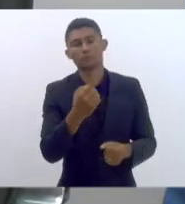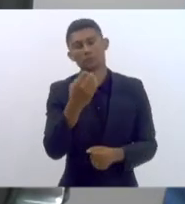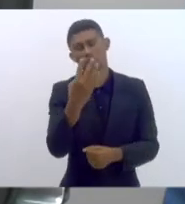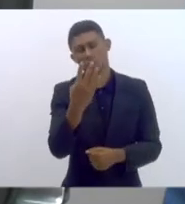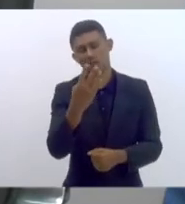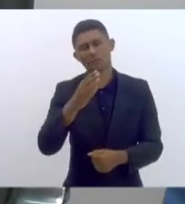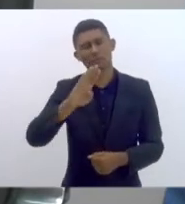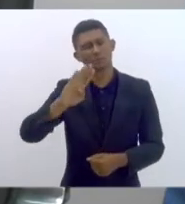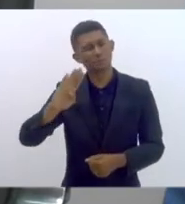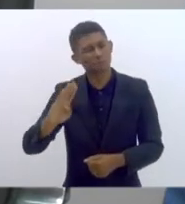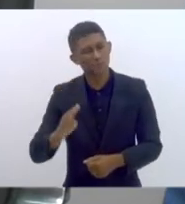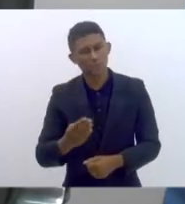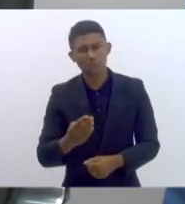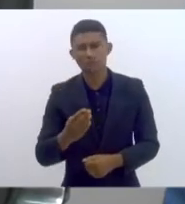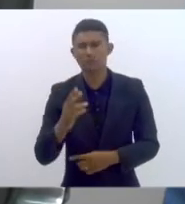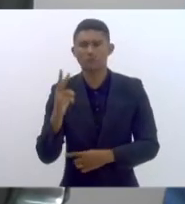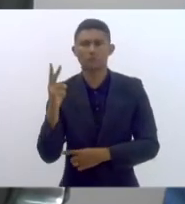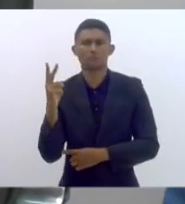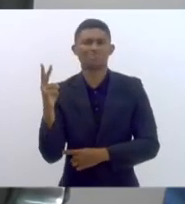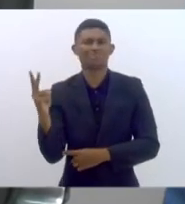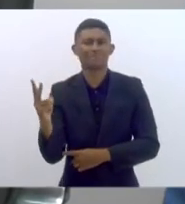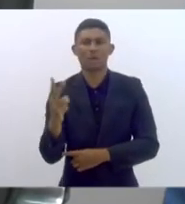bilhões, foram valores muito